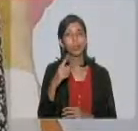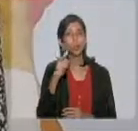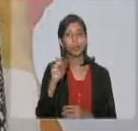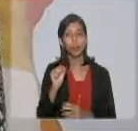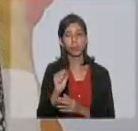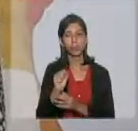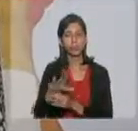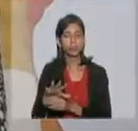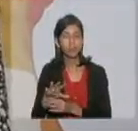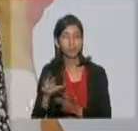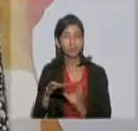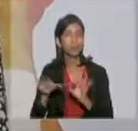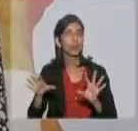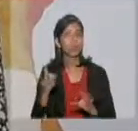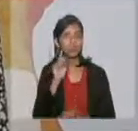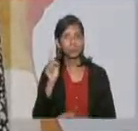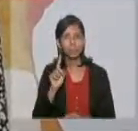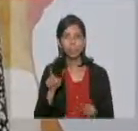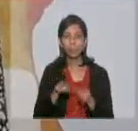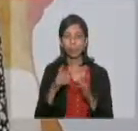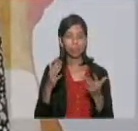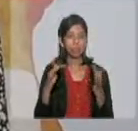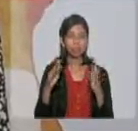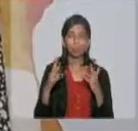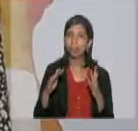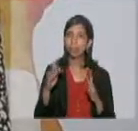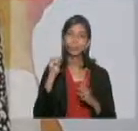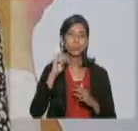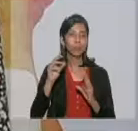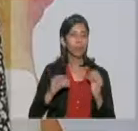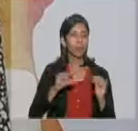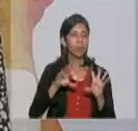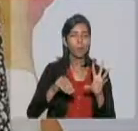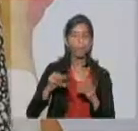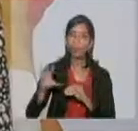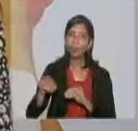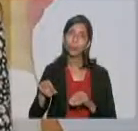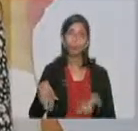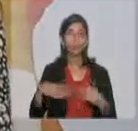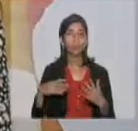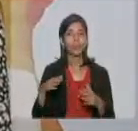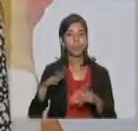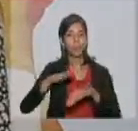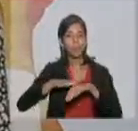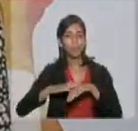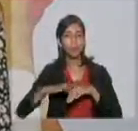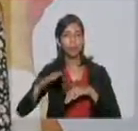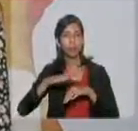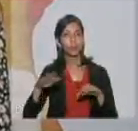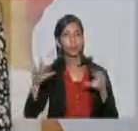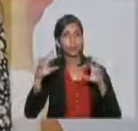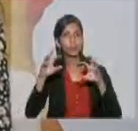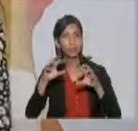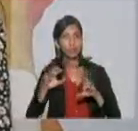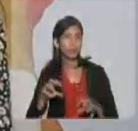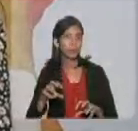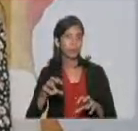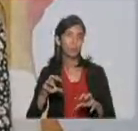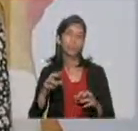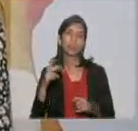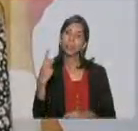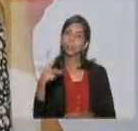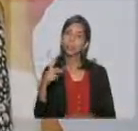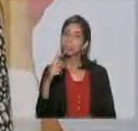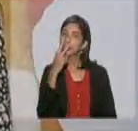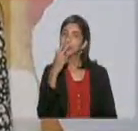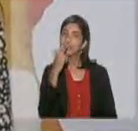como soltar aquele objeto. Ele ainda não usa muitos dedos para manipular, né? Então ele vai passar a mão, né, e segurar, fazendo essa